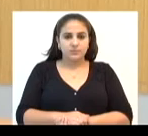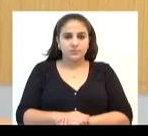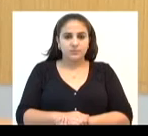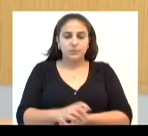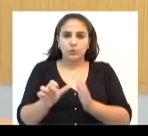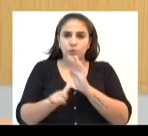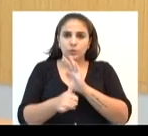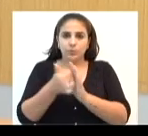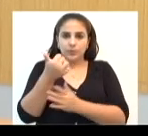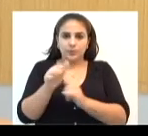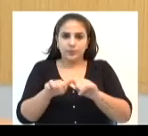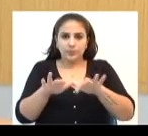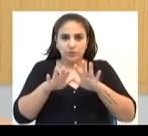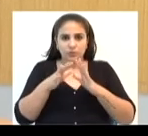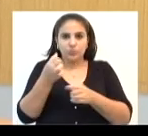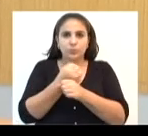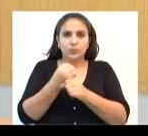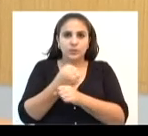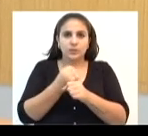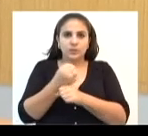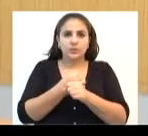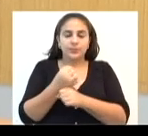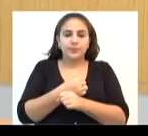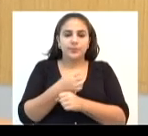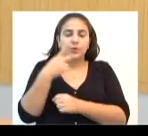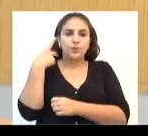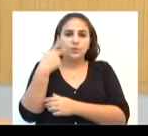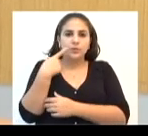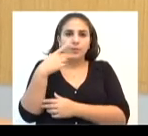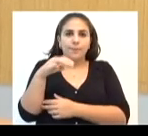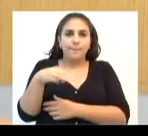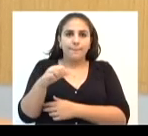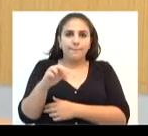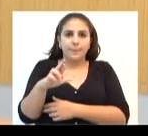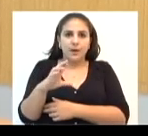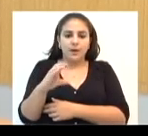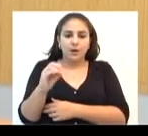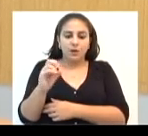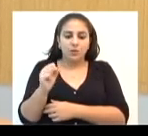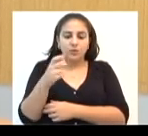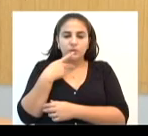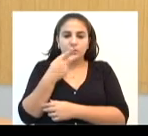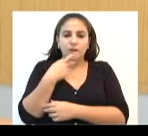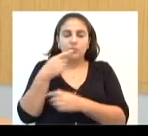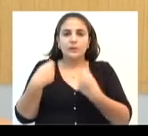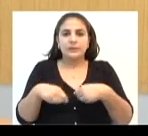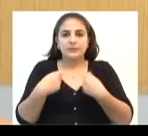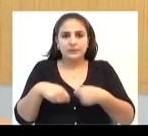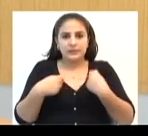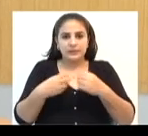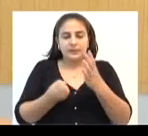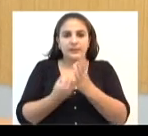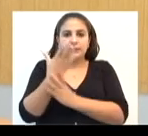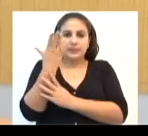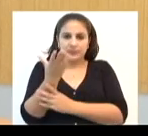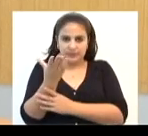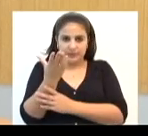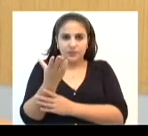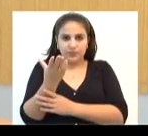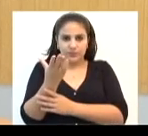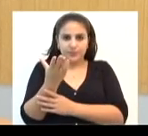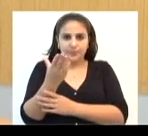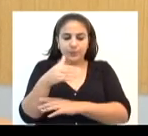No primeiro grande expediente do ano, o orador Marcos da Silva destacou a necessidade de criação de uma